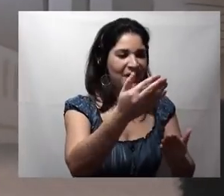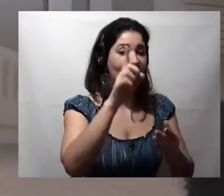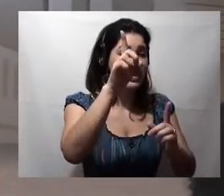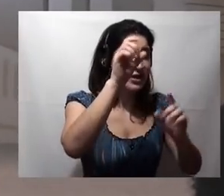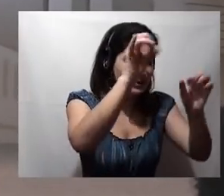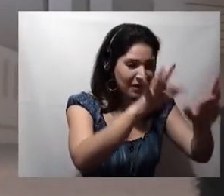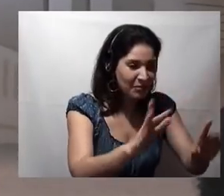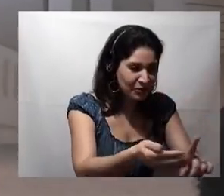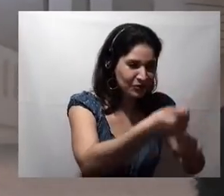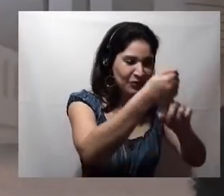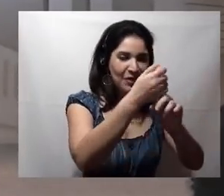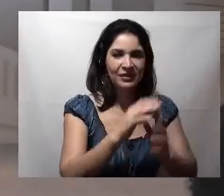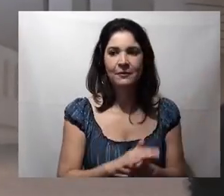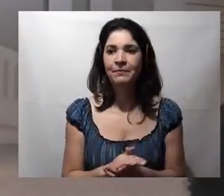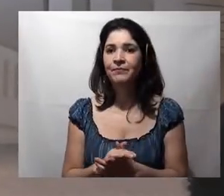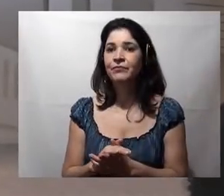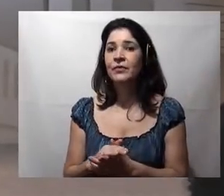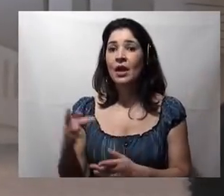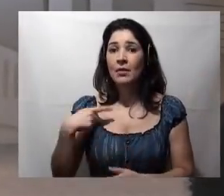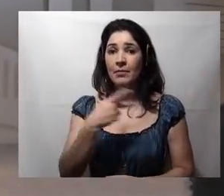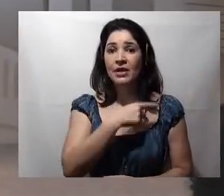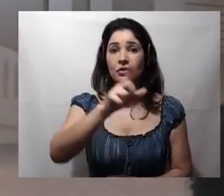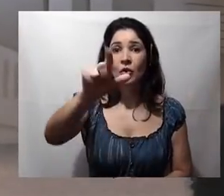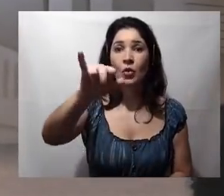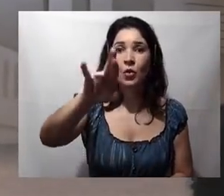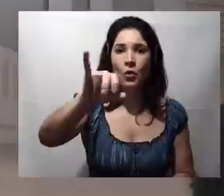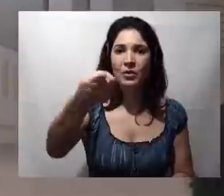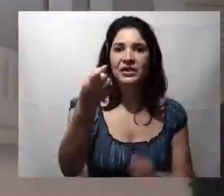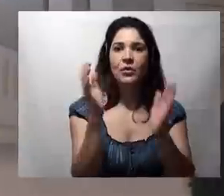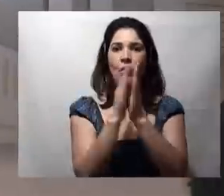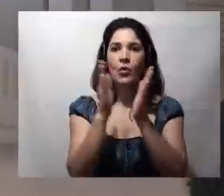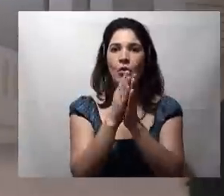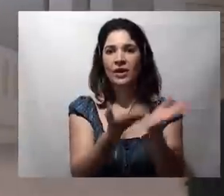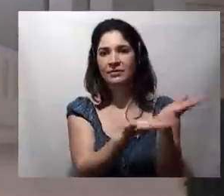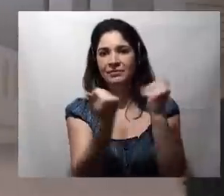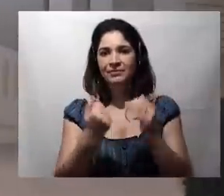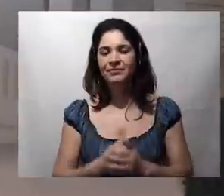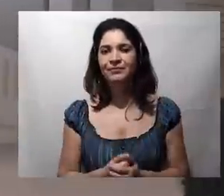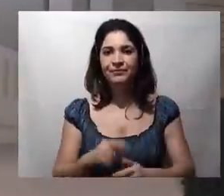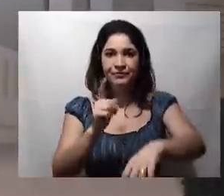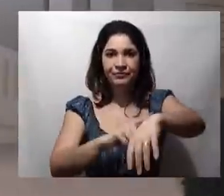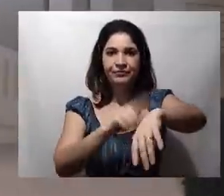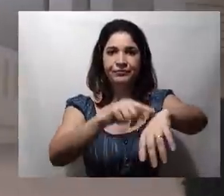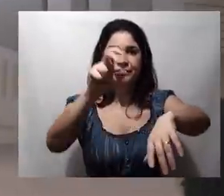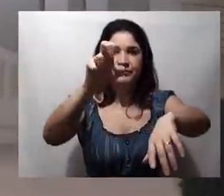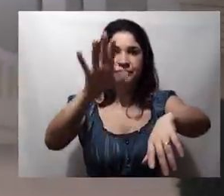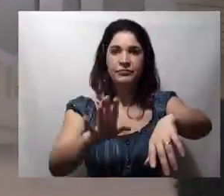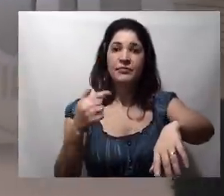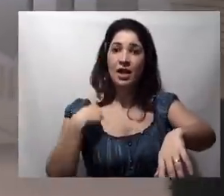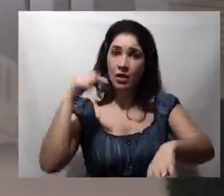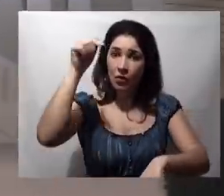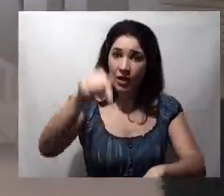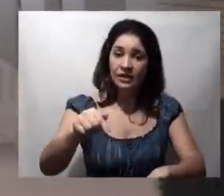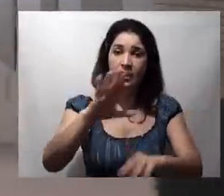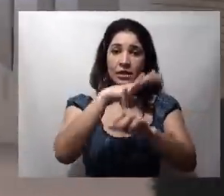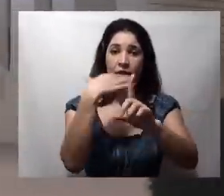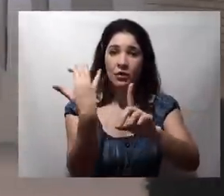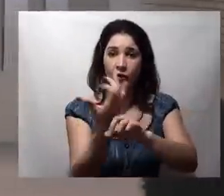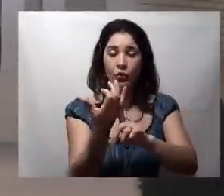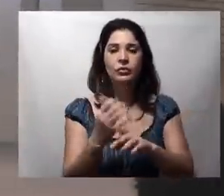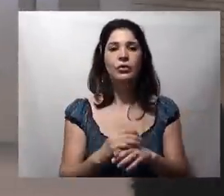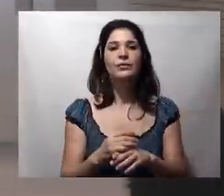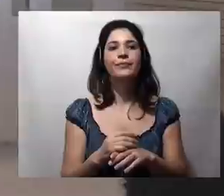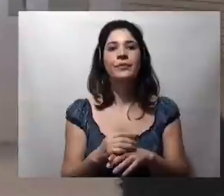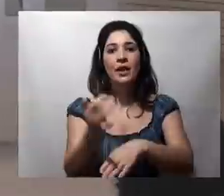deus te abençoe e te guarde nós vamos orar o nosso pastor luis 5 horas estarei no culto presencial nós vamos